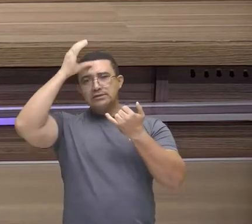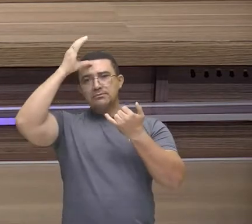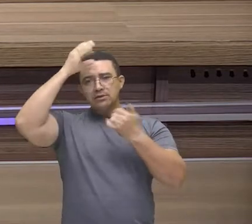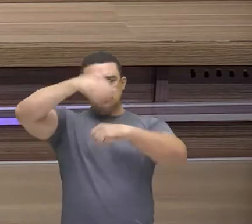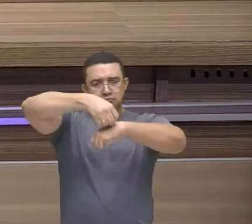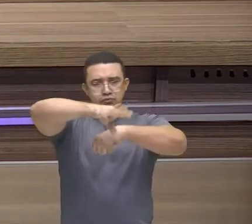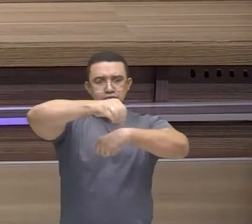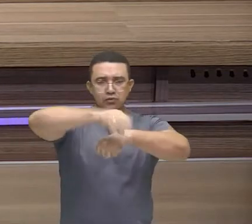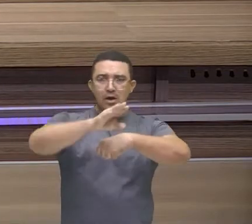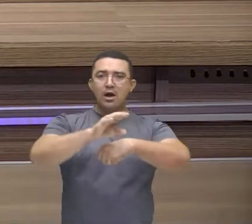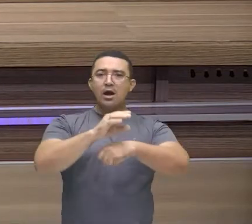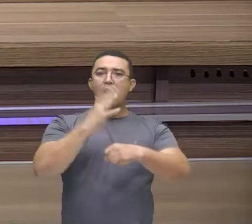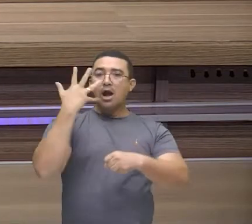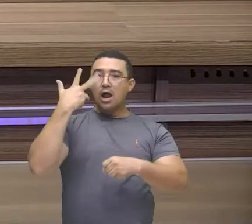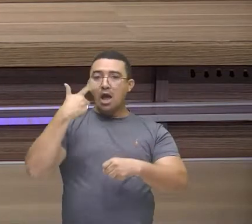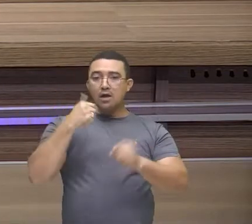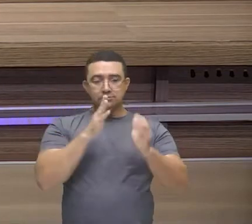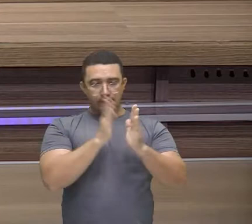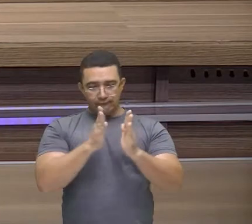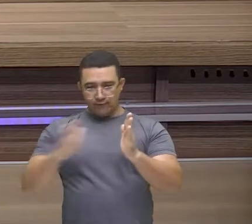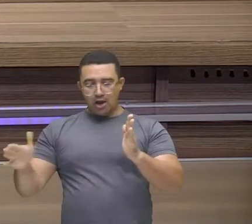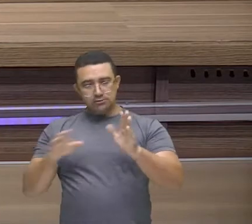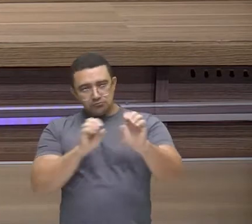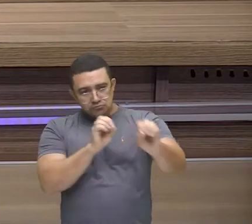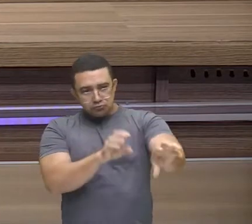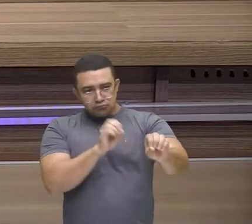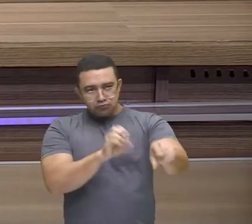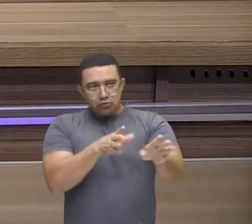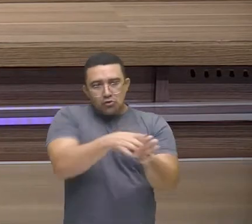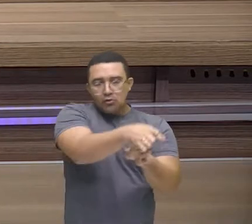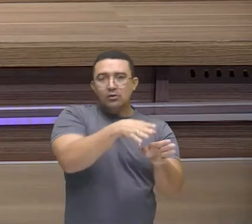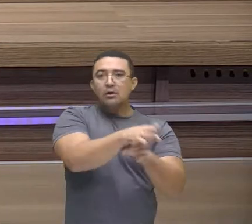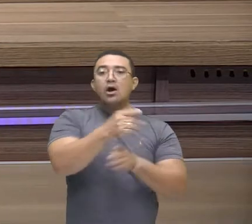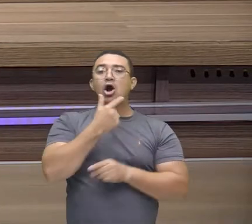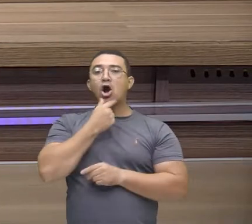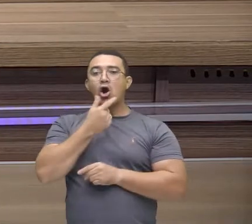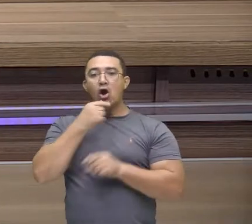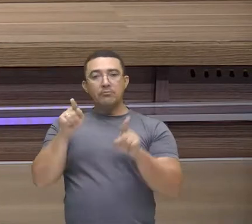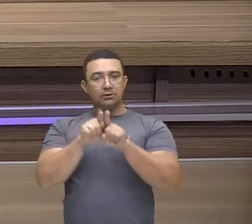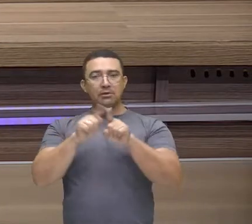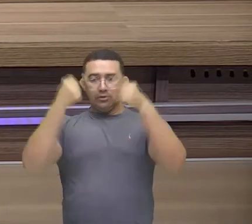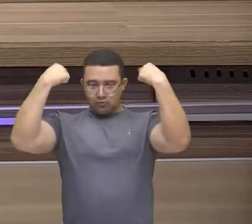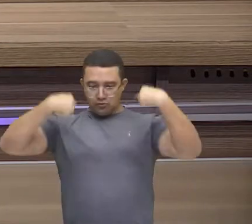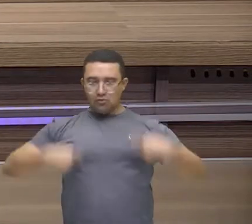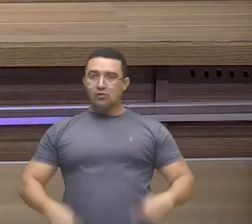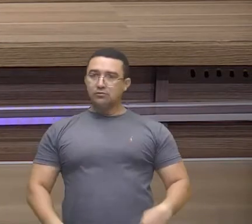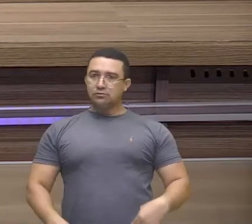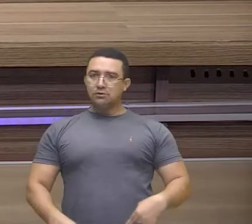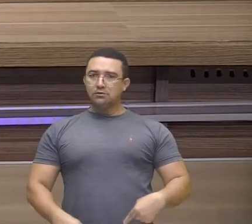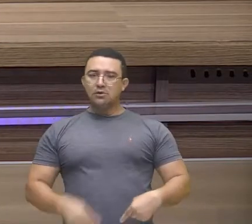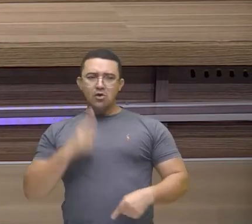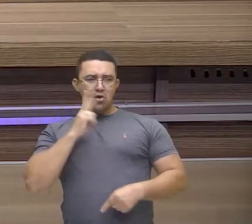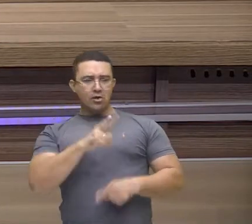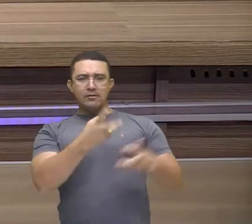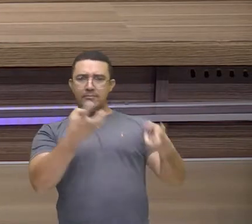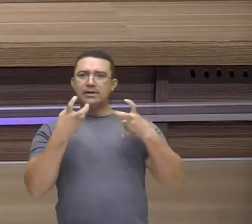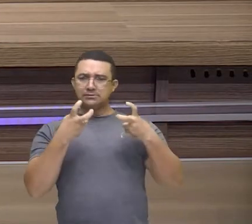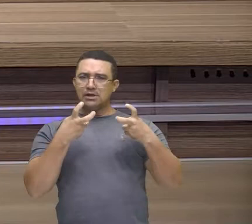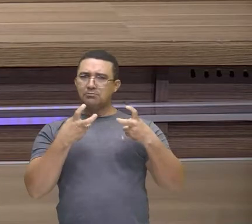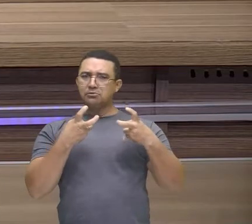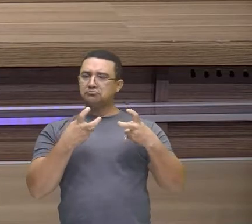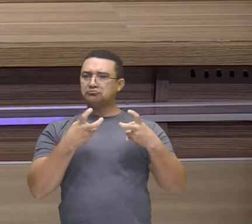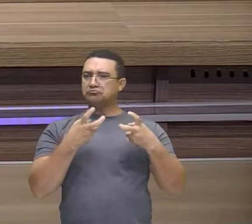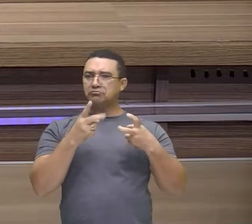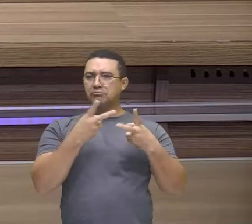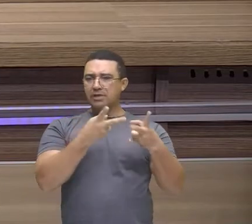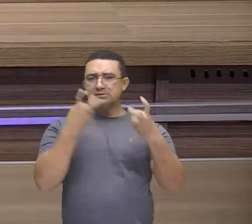fase. Então, o menino, ele desenvolve fisicamente, aparentemente, bem menos,